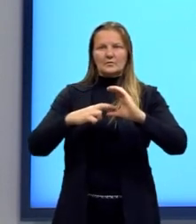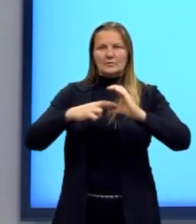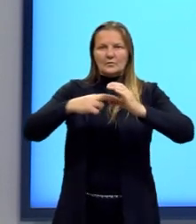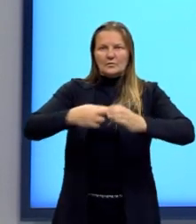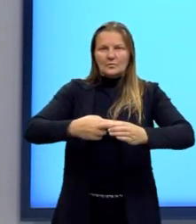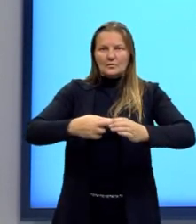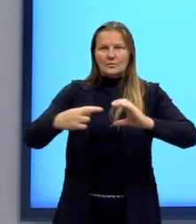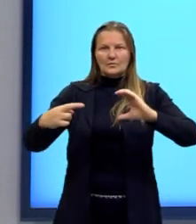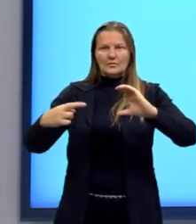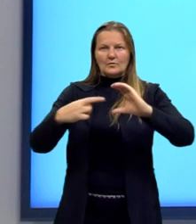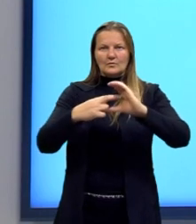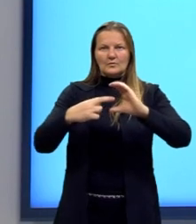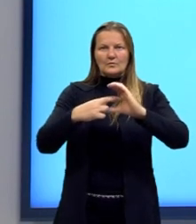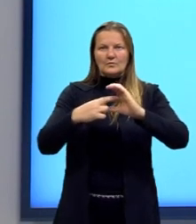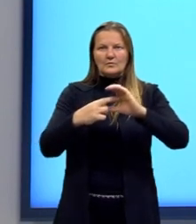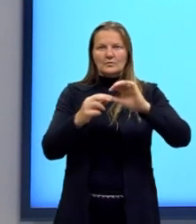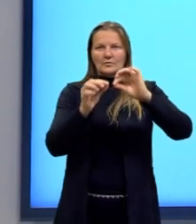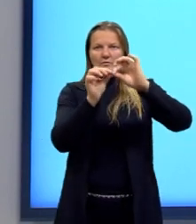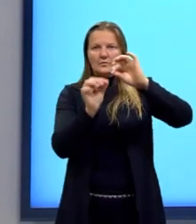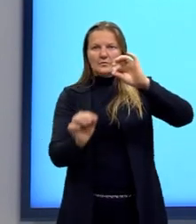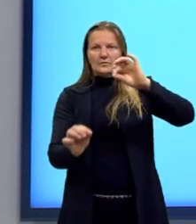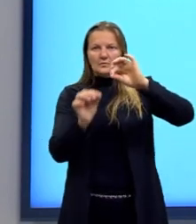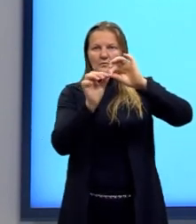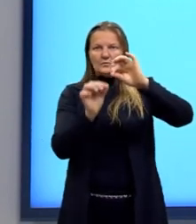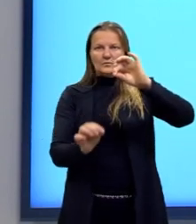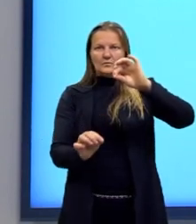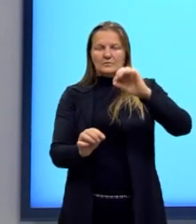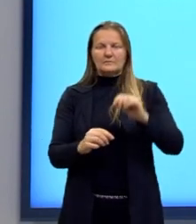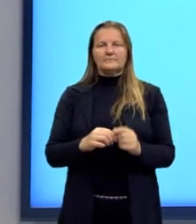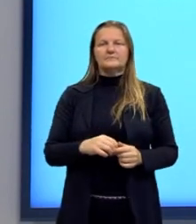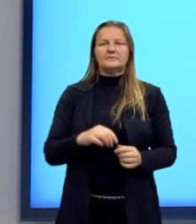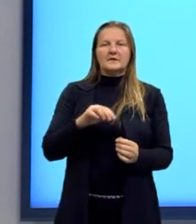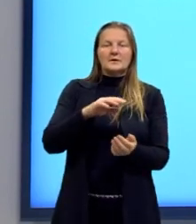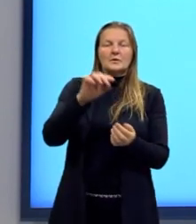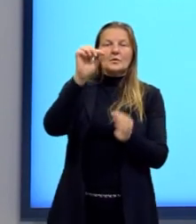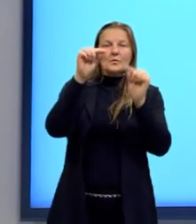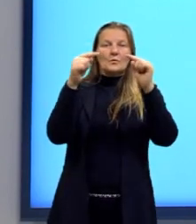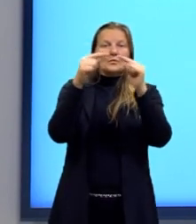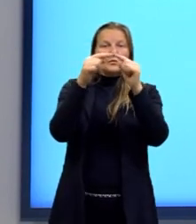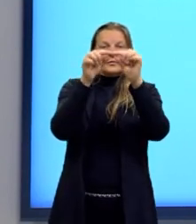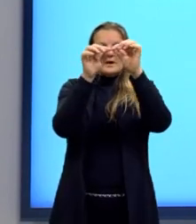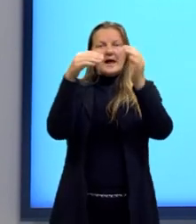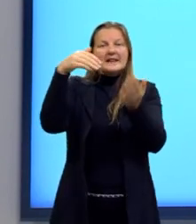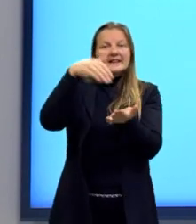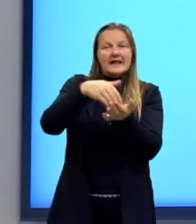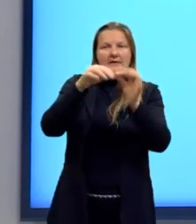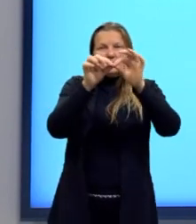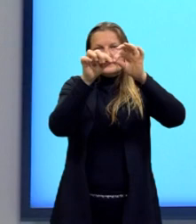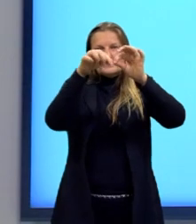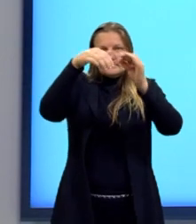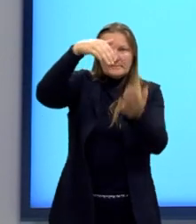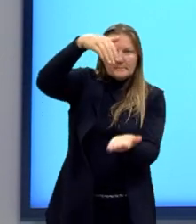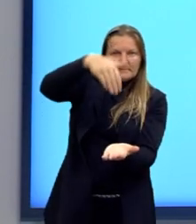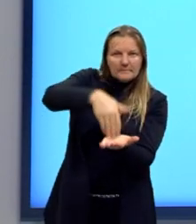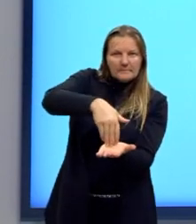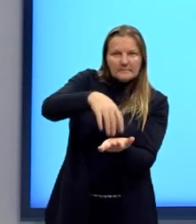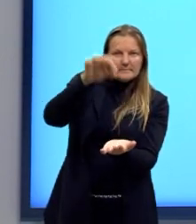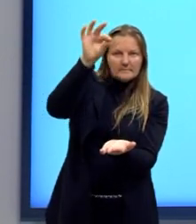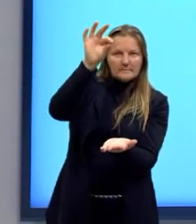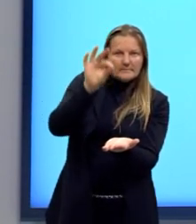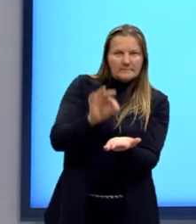da base EA geratriz aquele segmento que a gente formou que parte do vértice até um ponto da circunferência